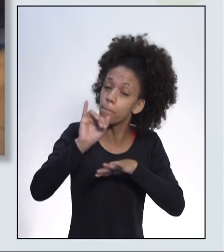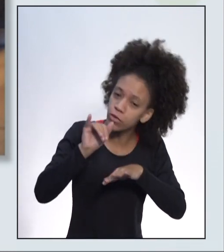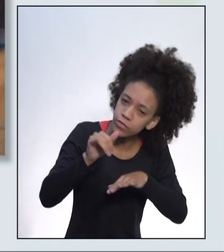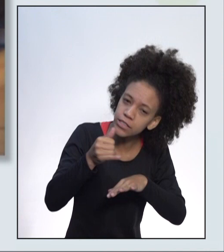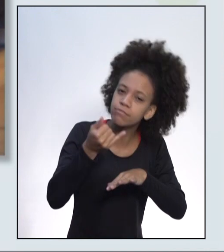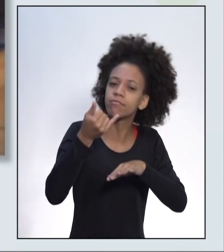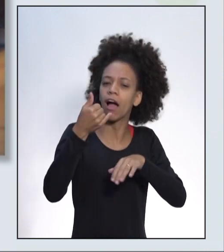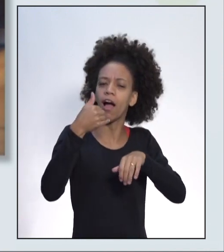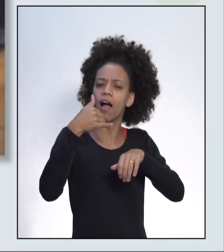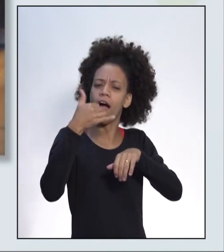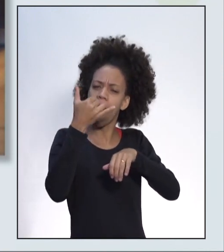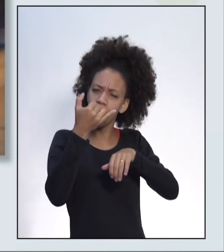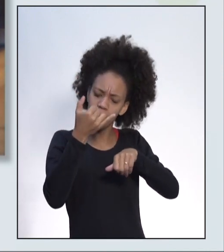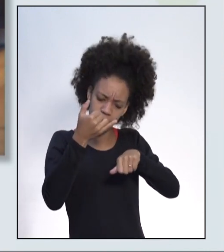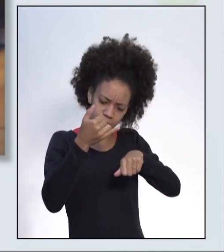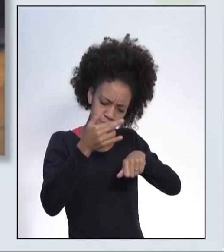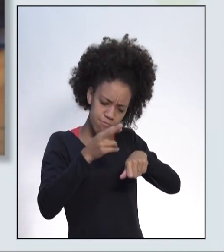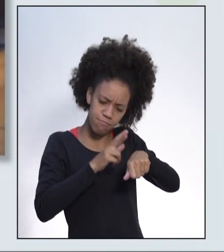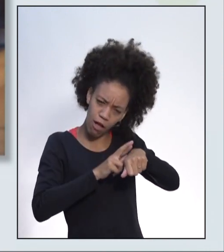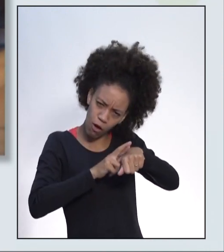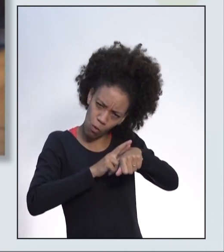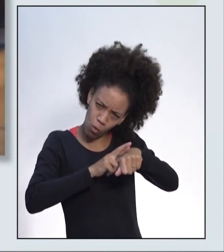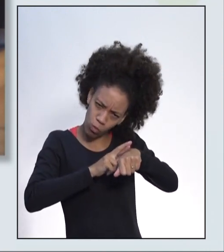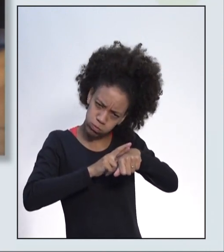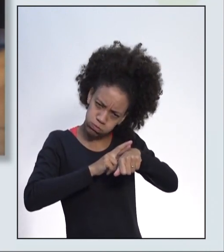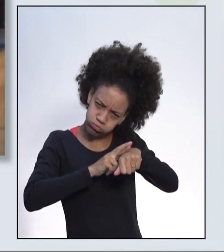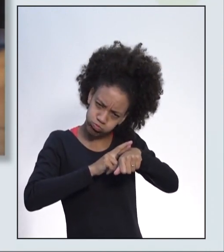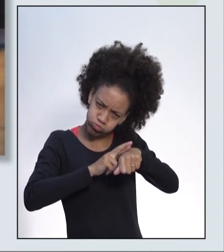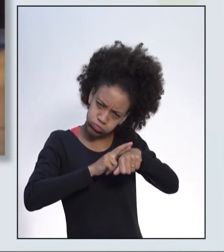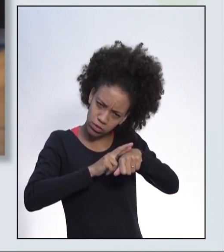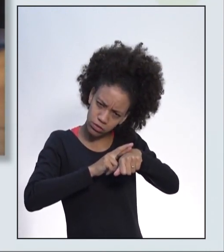caneta roxa para fazer